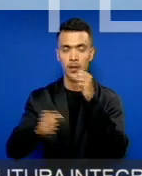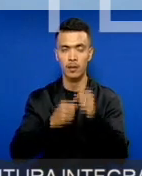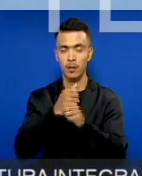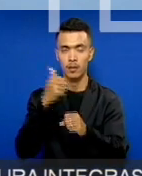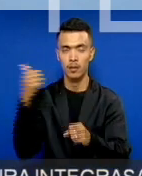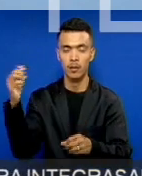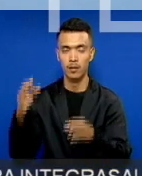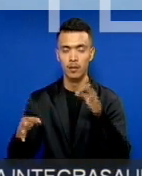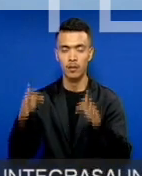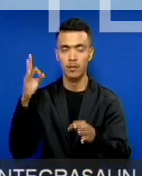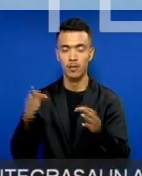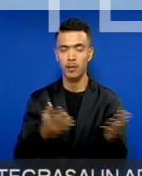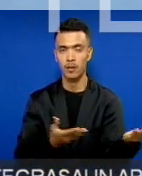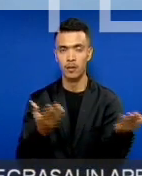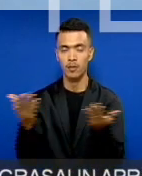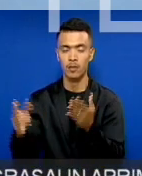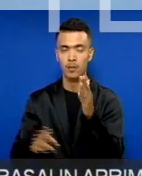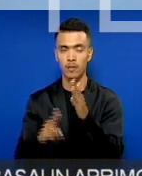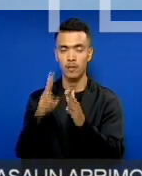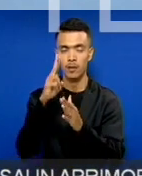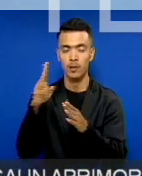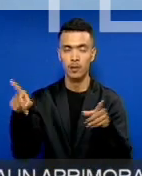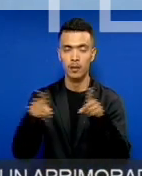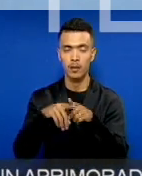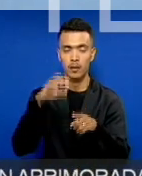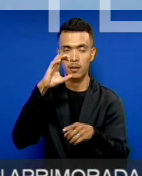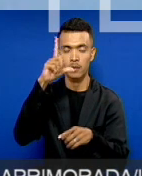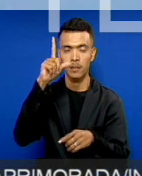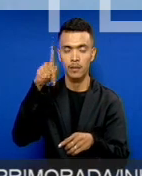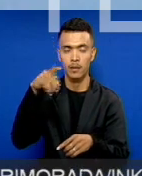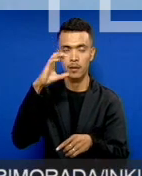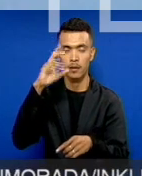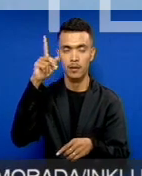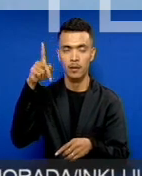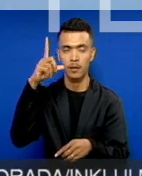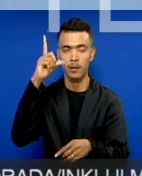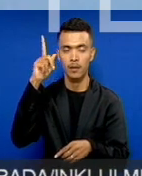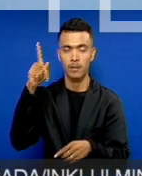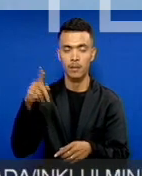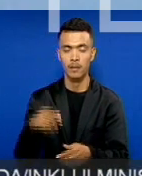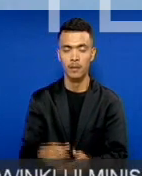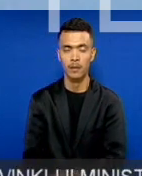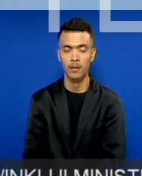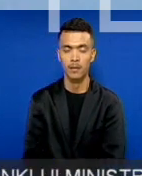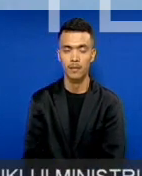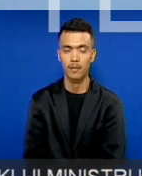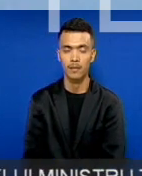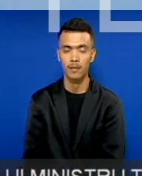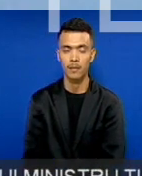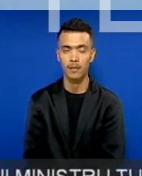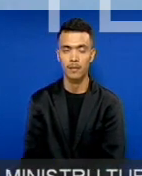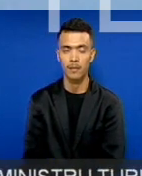para Lourimos, Universidade de Nível CPLP, membro Sirne, para tu visitamos e ter a cooperação. Cata,